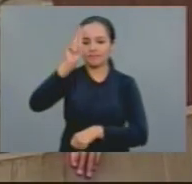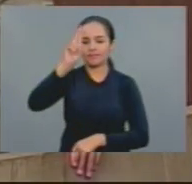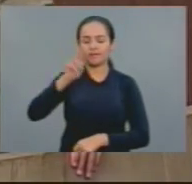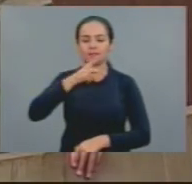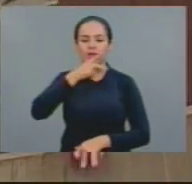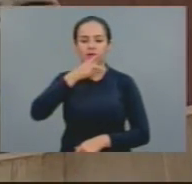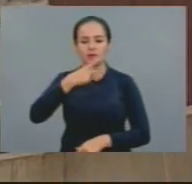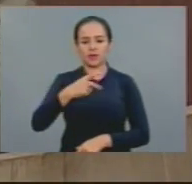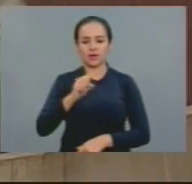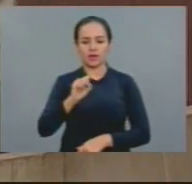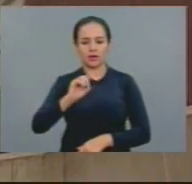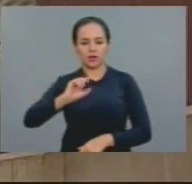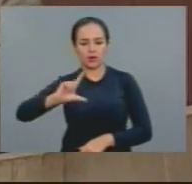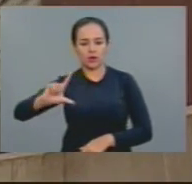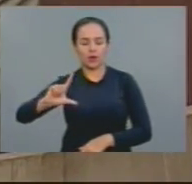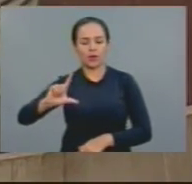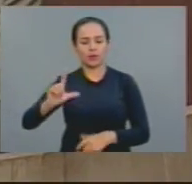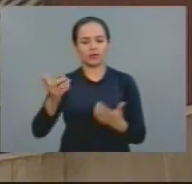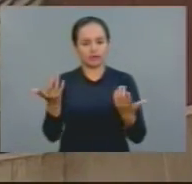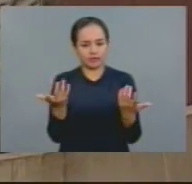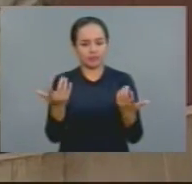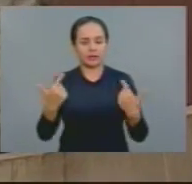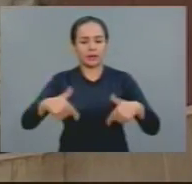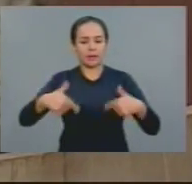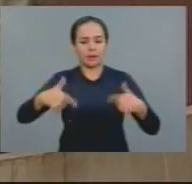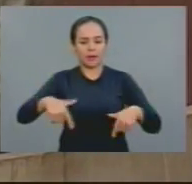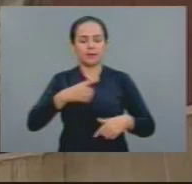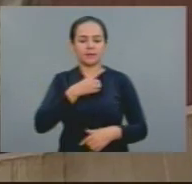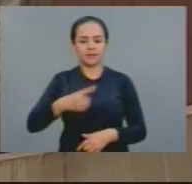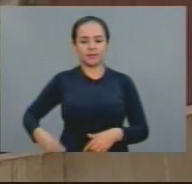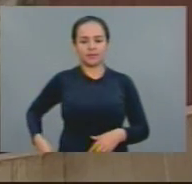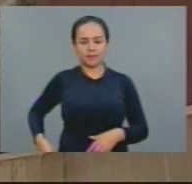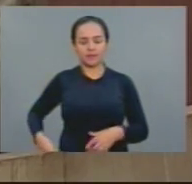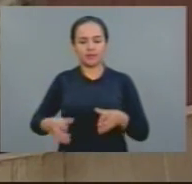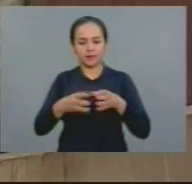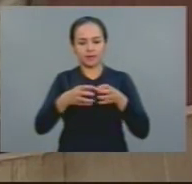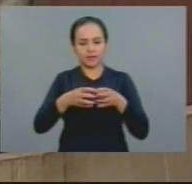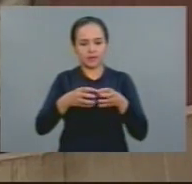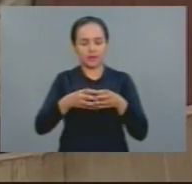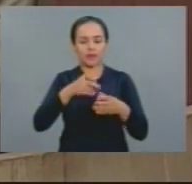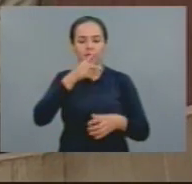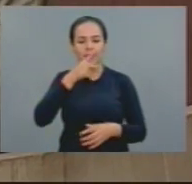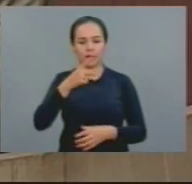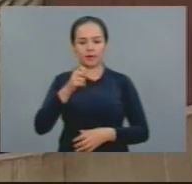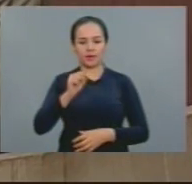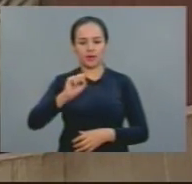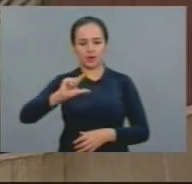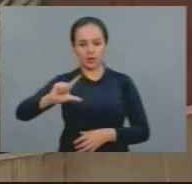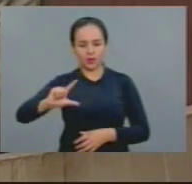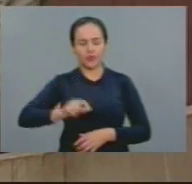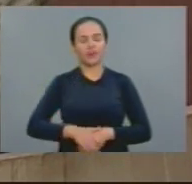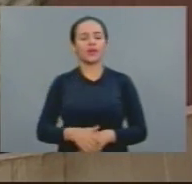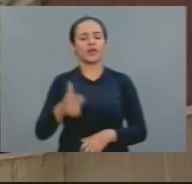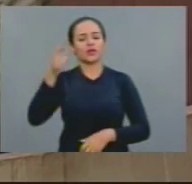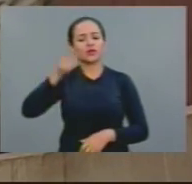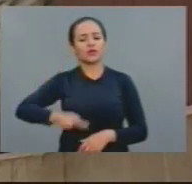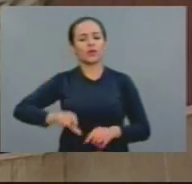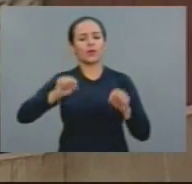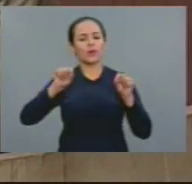de Esquerda do nosso mandato, formado pelo PSOL, pelo PSTU e pelo PCB, para mais uma